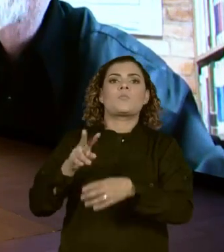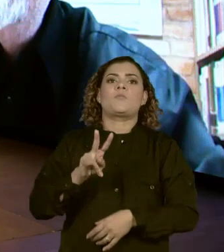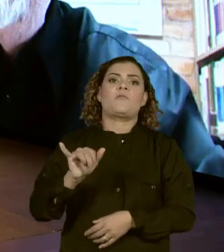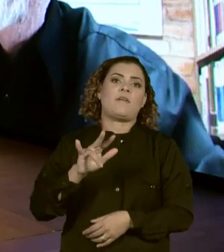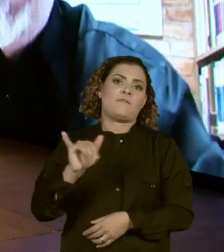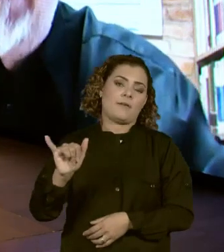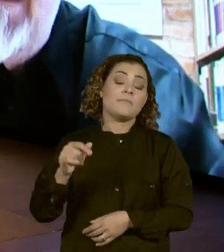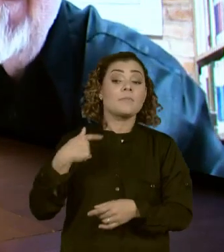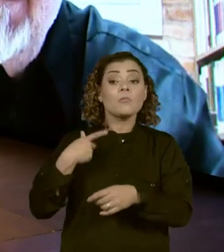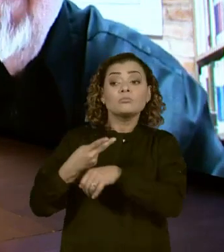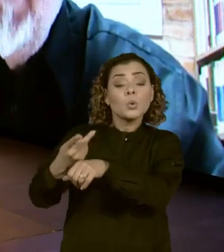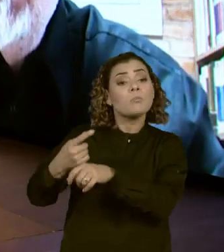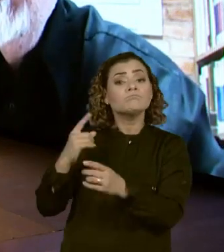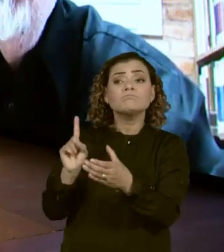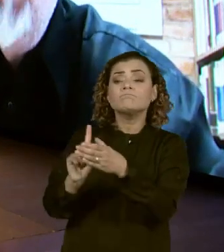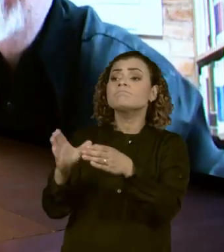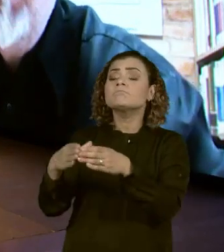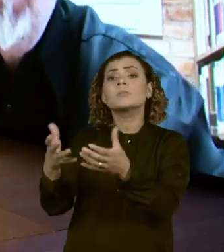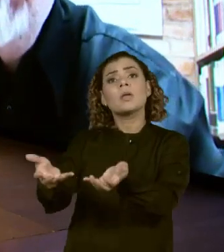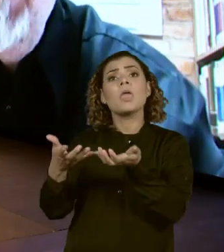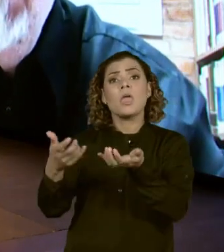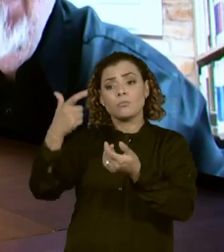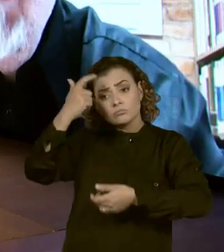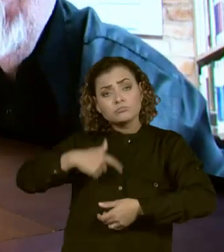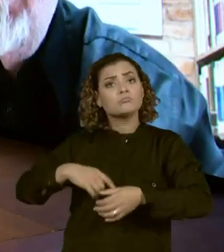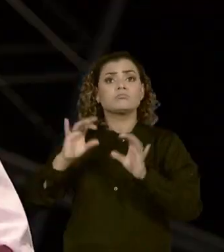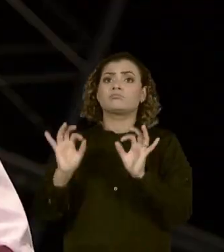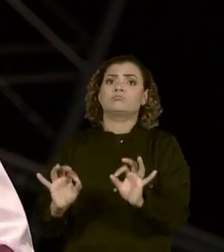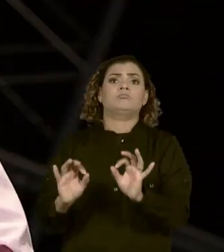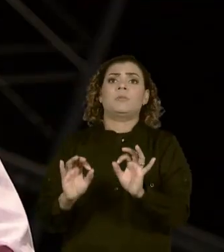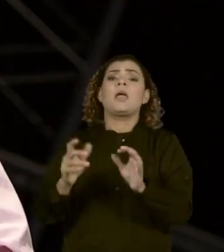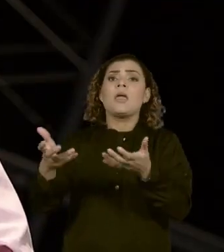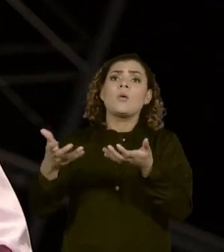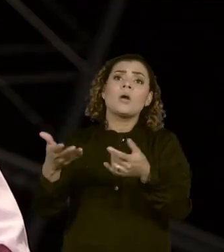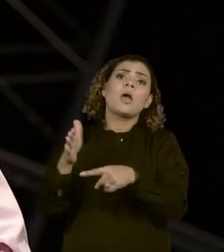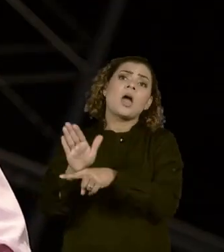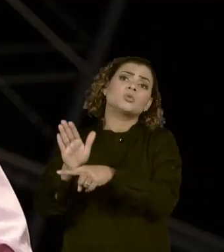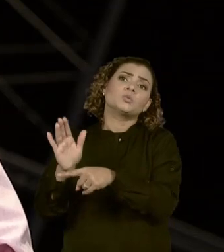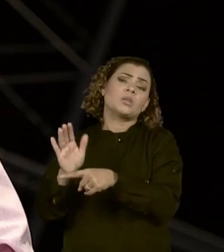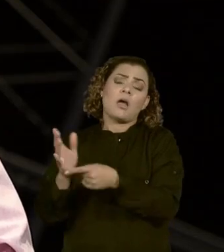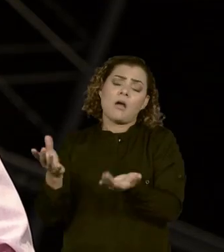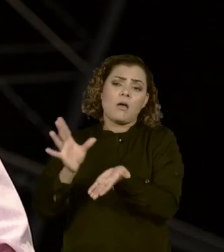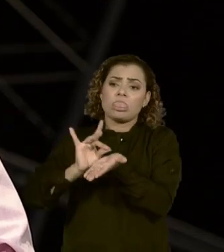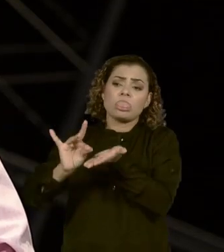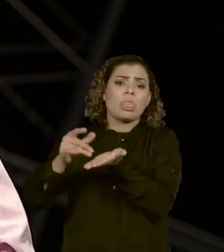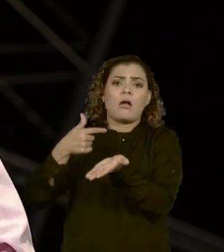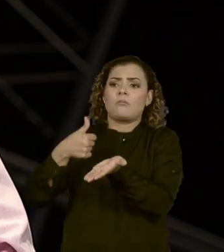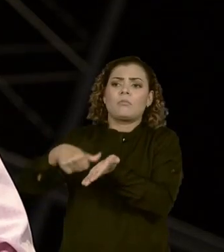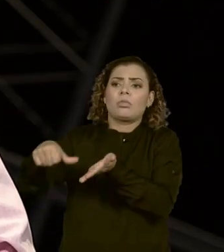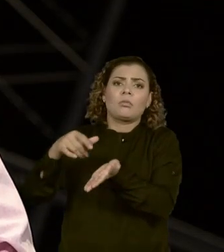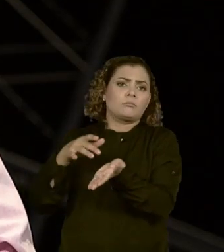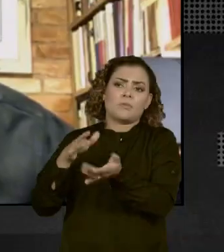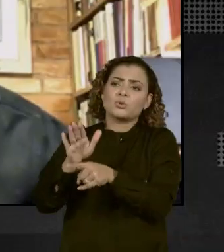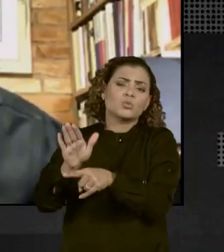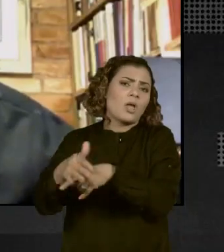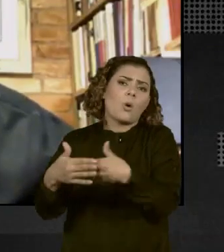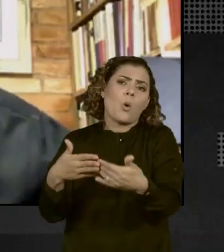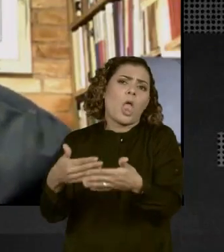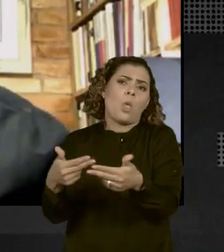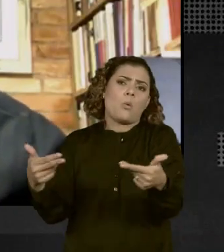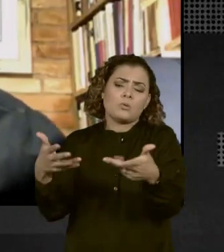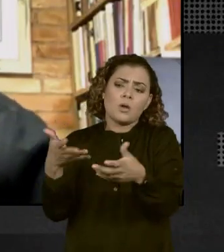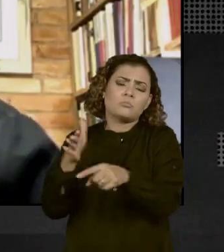cá, entendeu? E eu olhei para aquilo tudo, registrei. No outro ano, eu falei, vou procurar a Vai-Vai. Fui